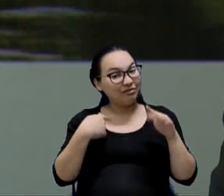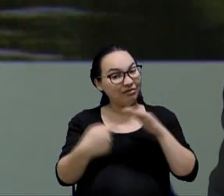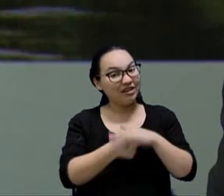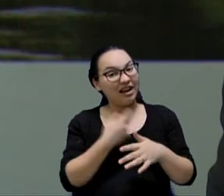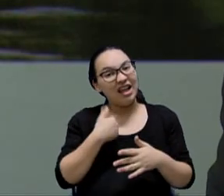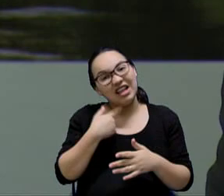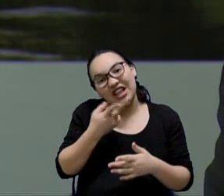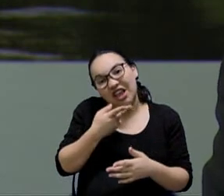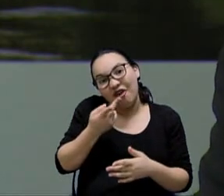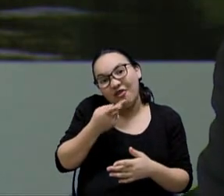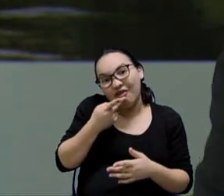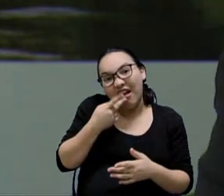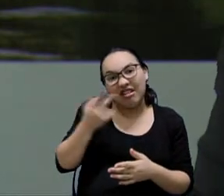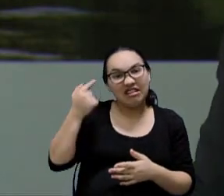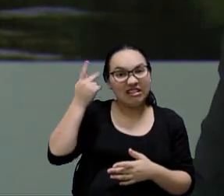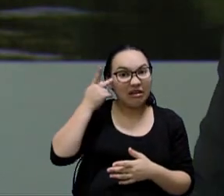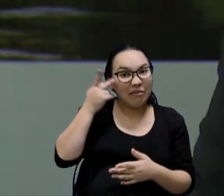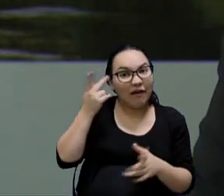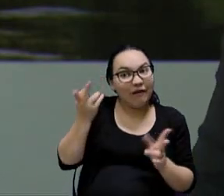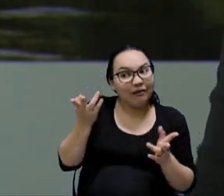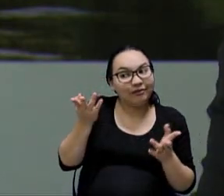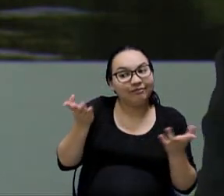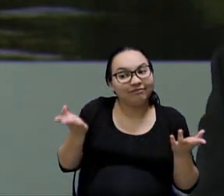que sou São Paulino.